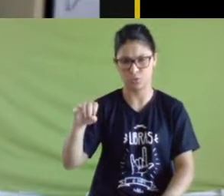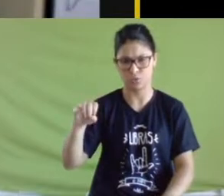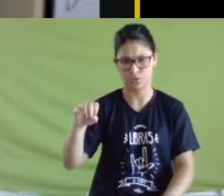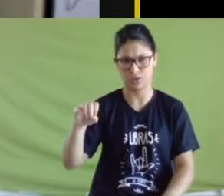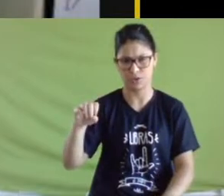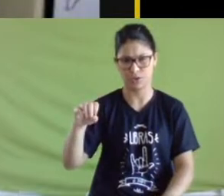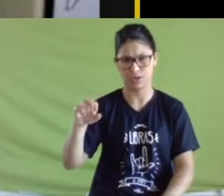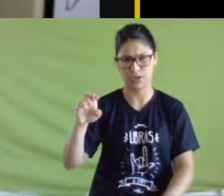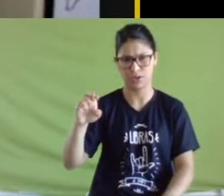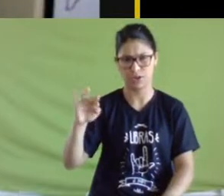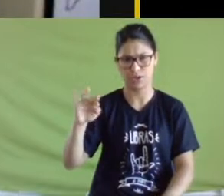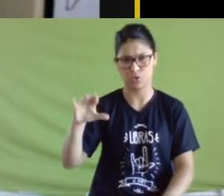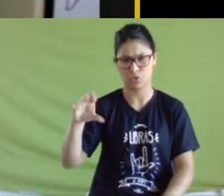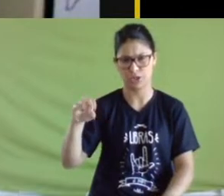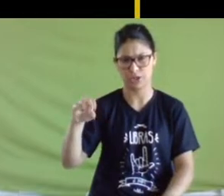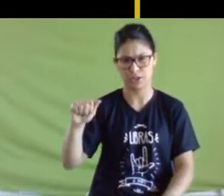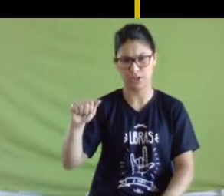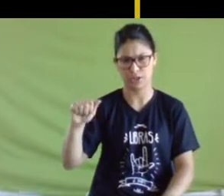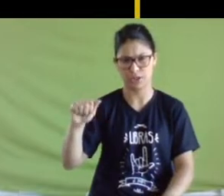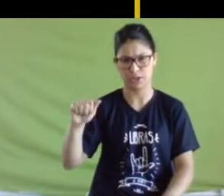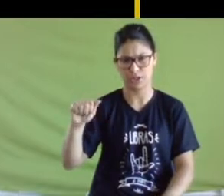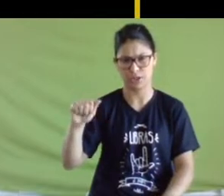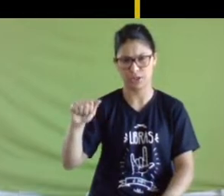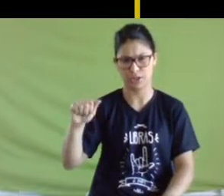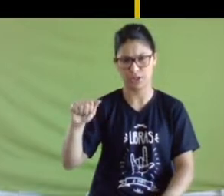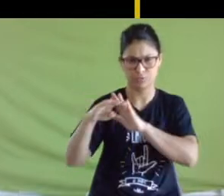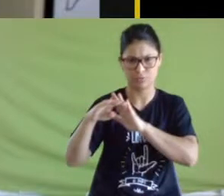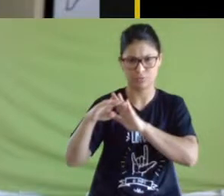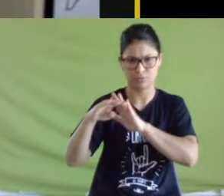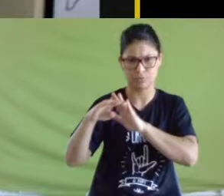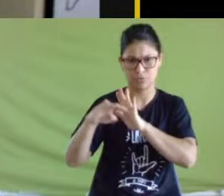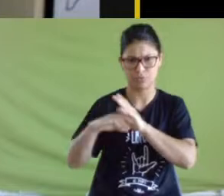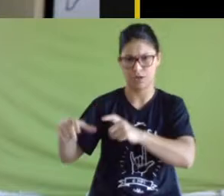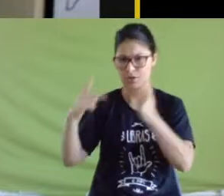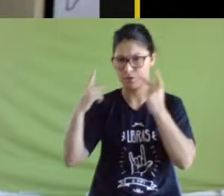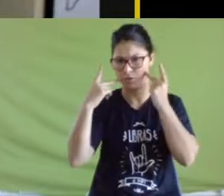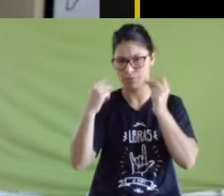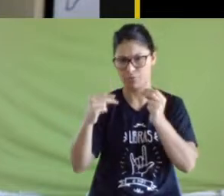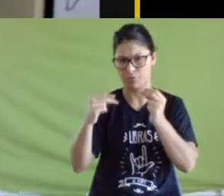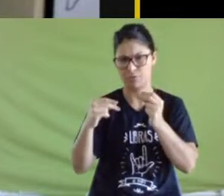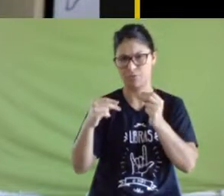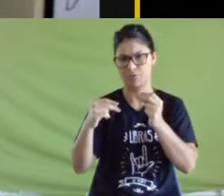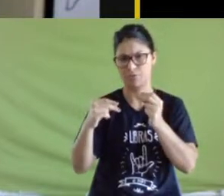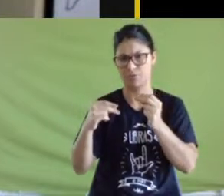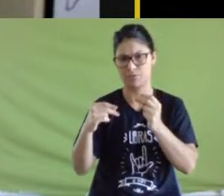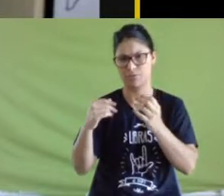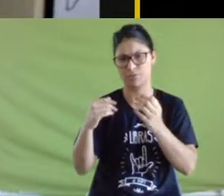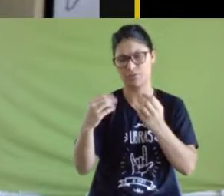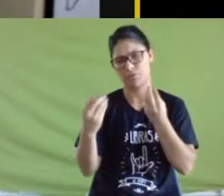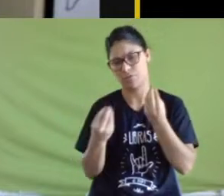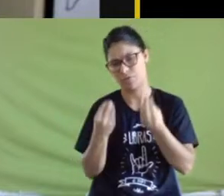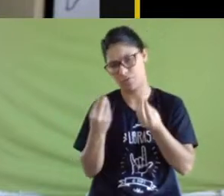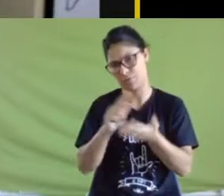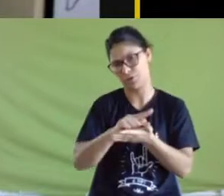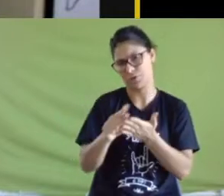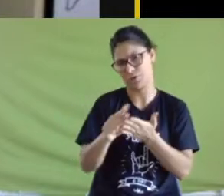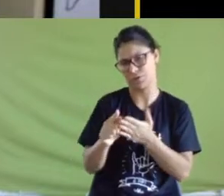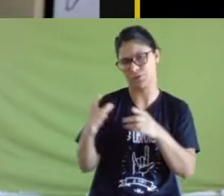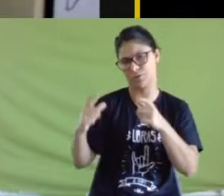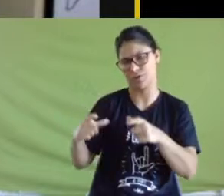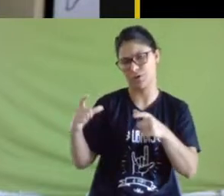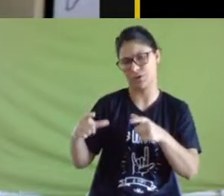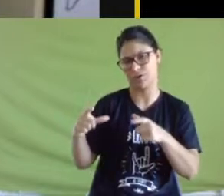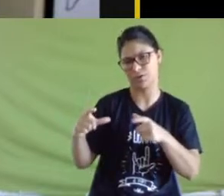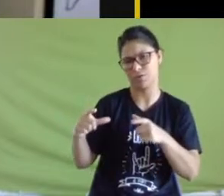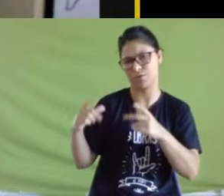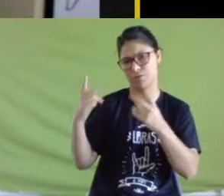retórica sistematiza lugares comuns segundo gêneros. Então tem um lugar comum epidítico, um